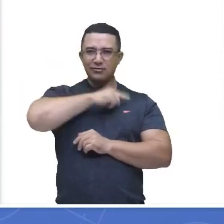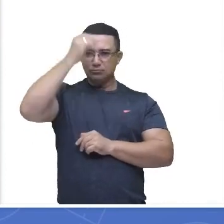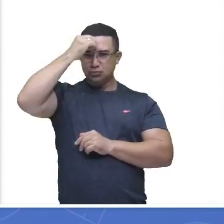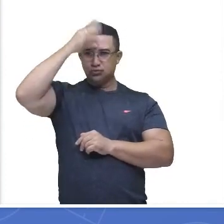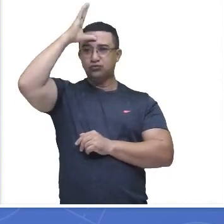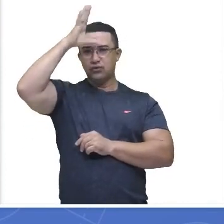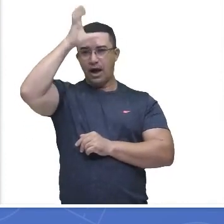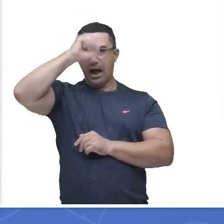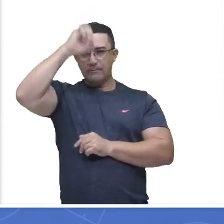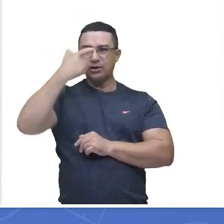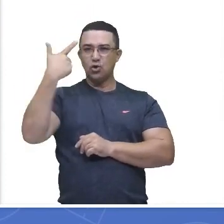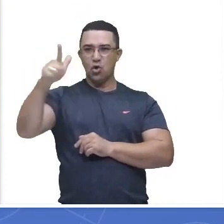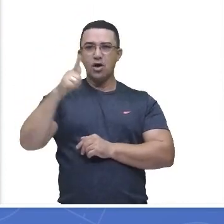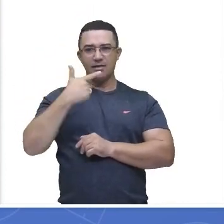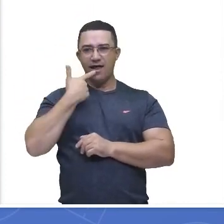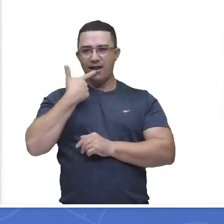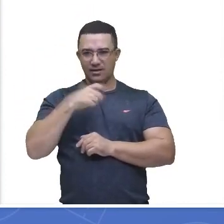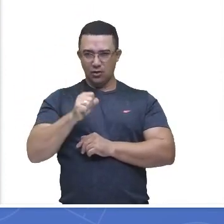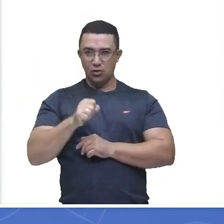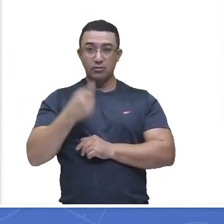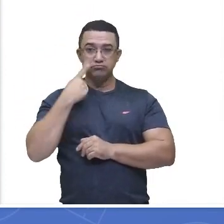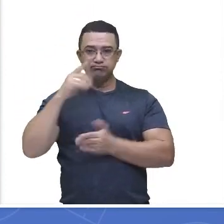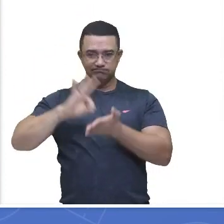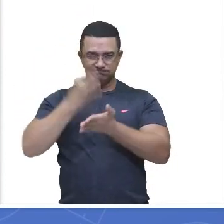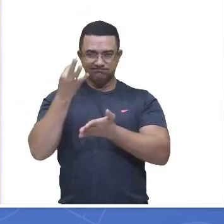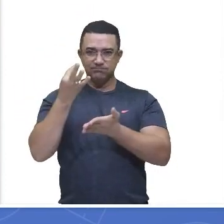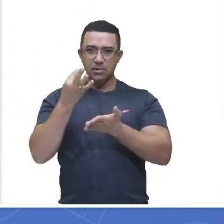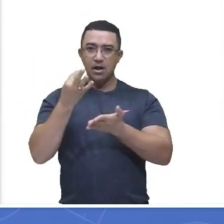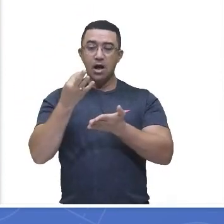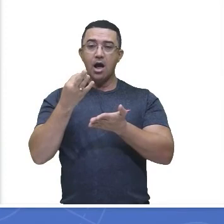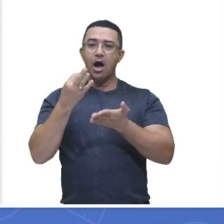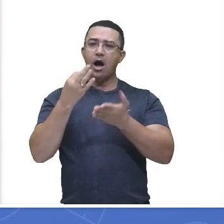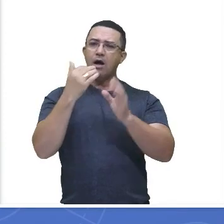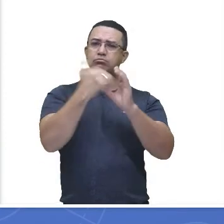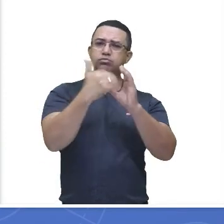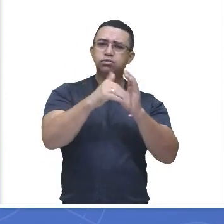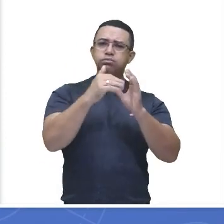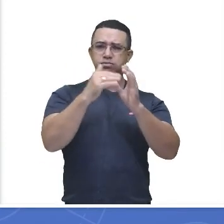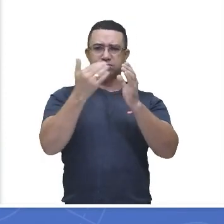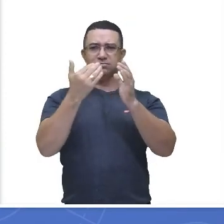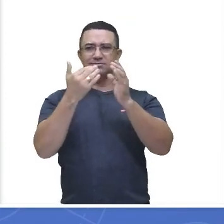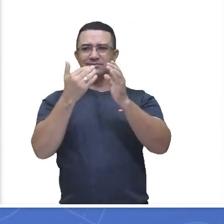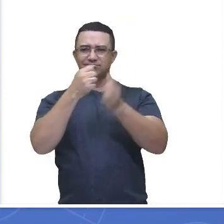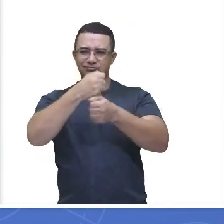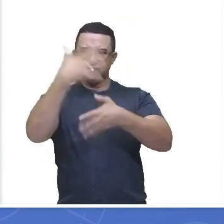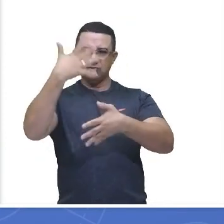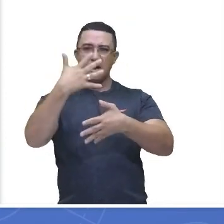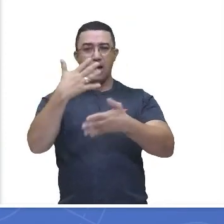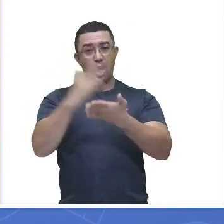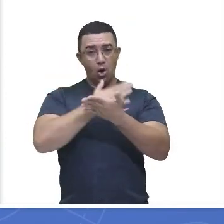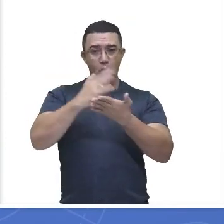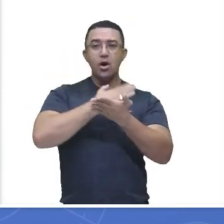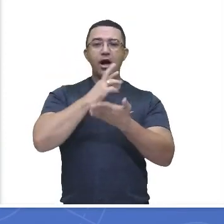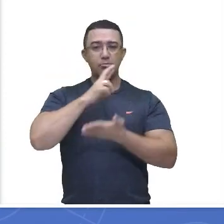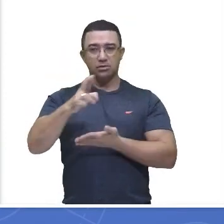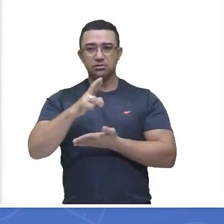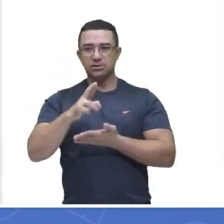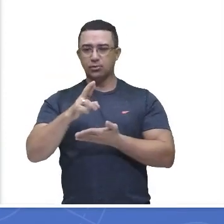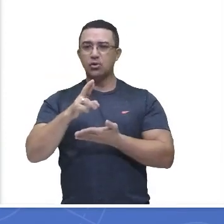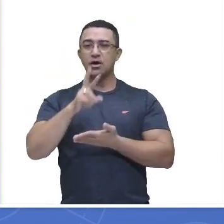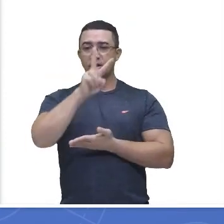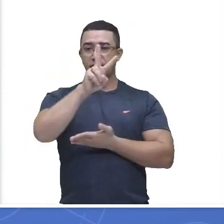não é isso? Então vamos à nossa correção. Vi que alguns responderam, certo? Por exemplo, a Vitória colocou a resposta da letra